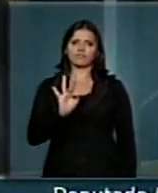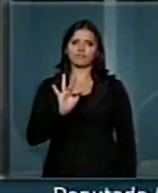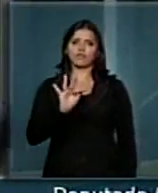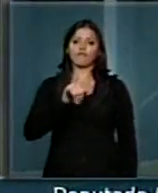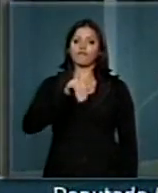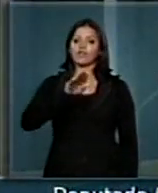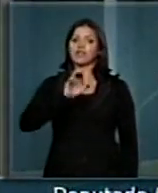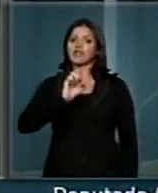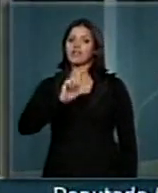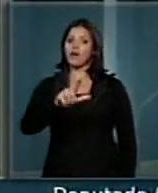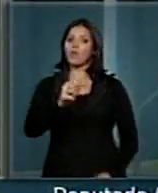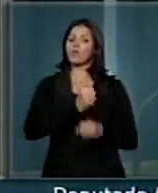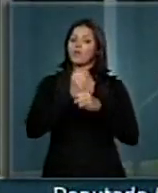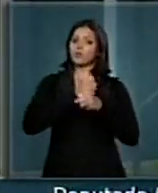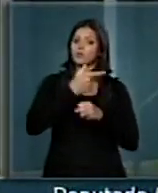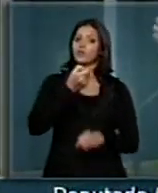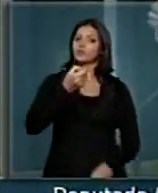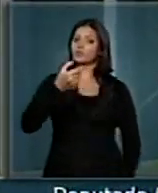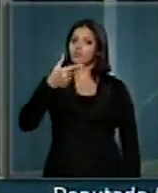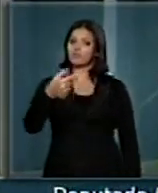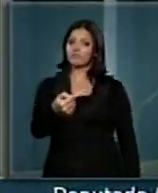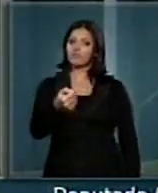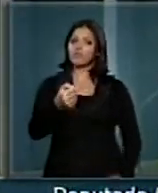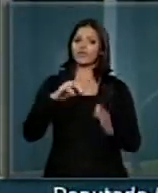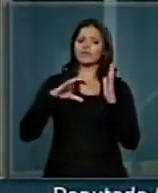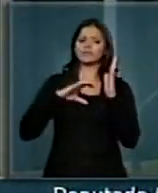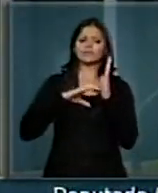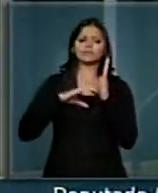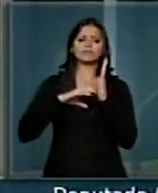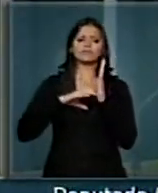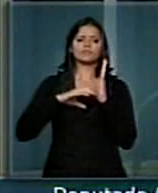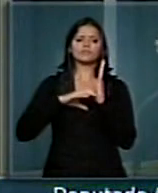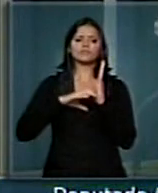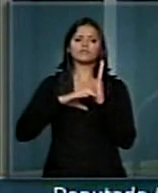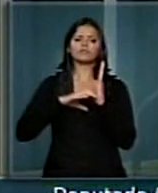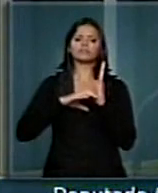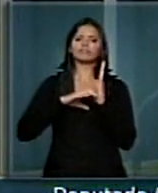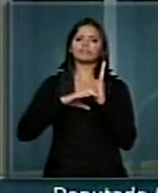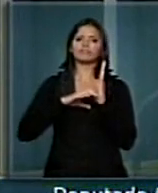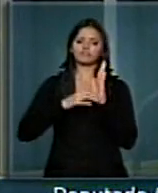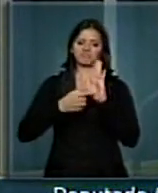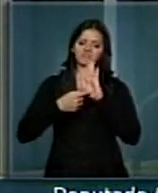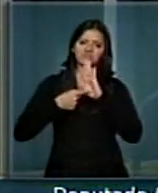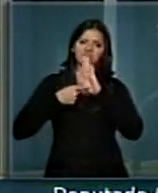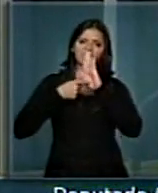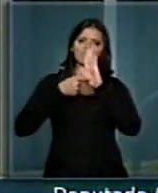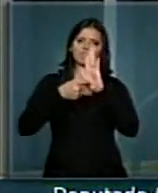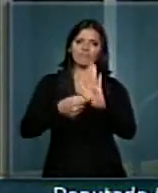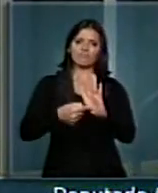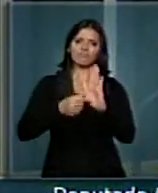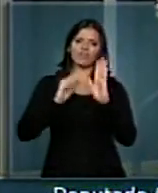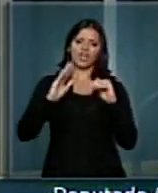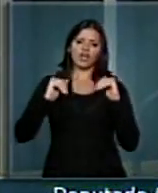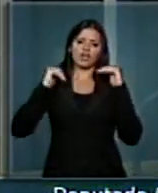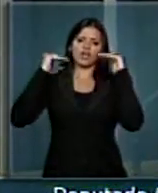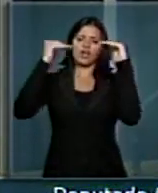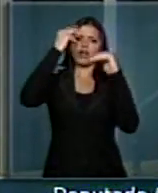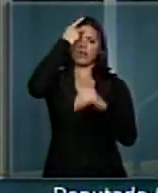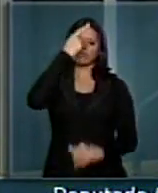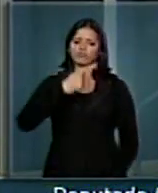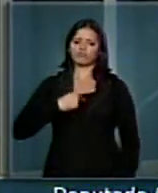final daquele ano, o Senado Federal, dando uma demonstração de autonomia